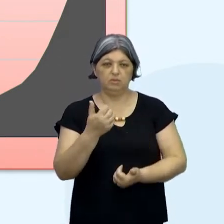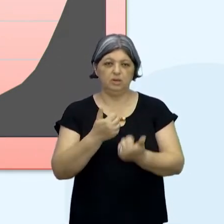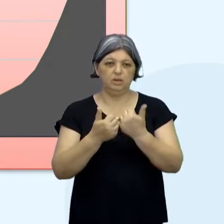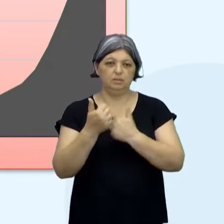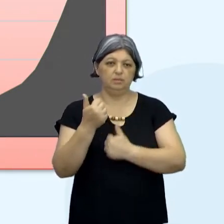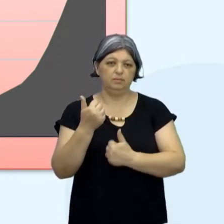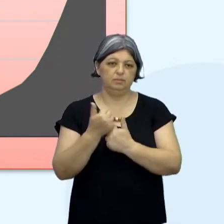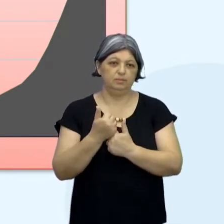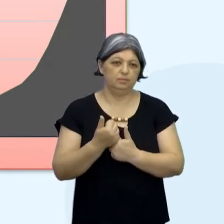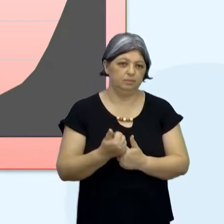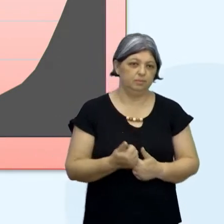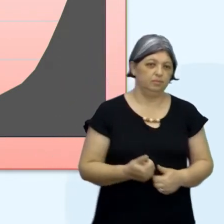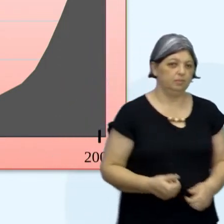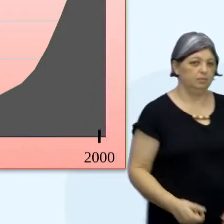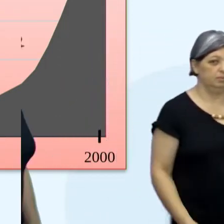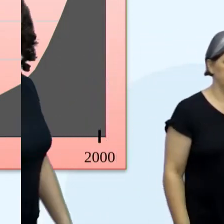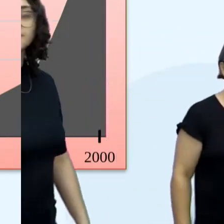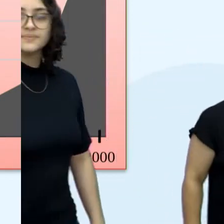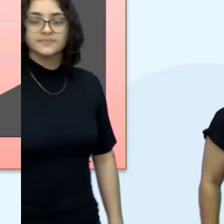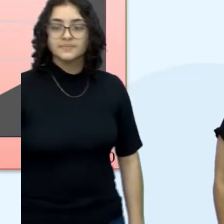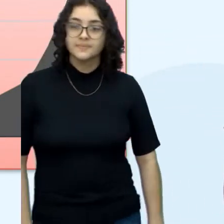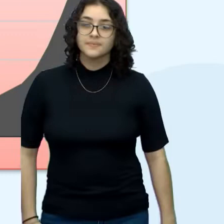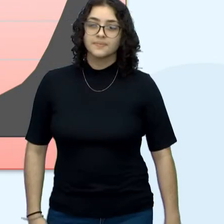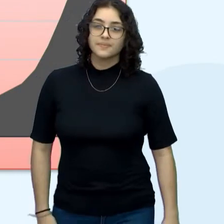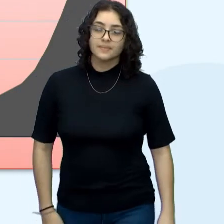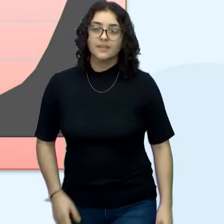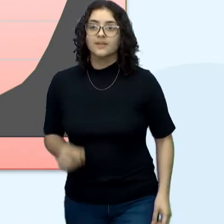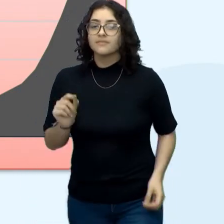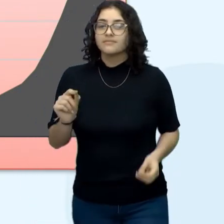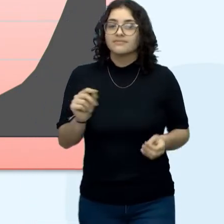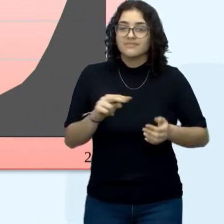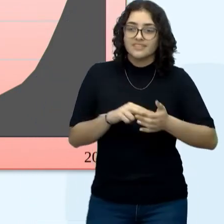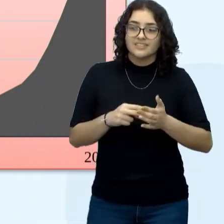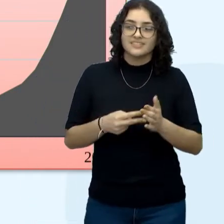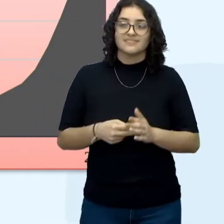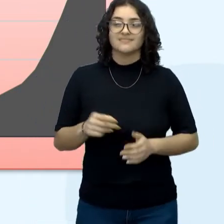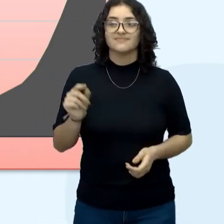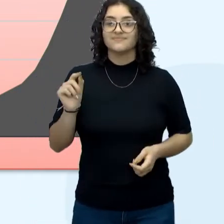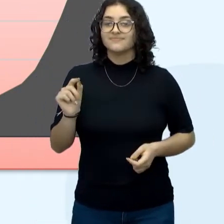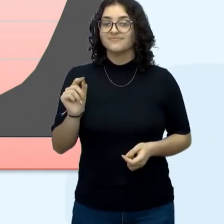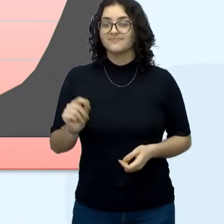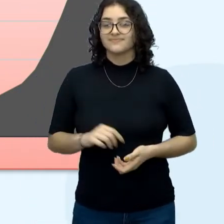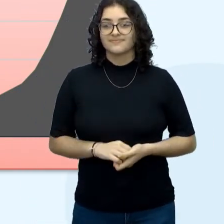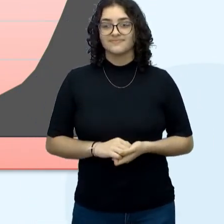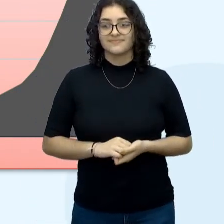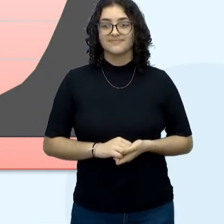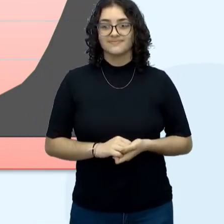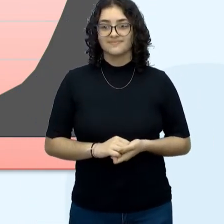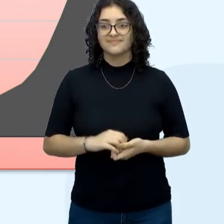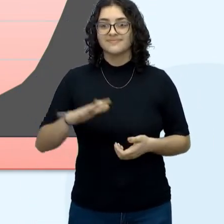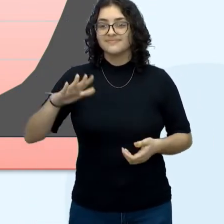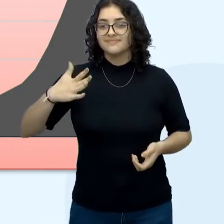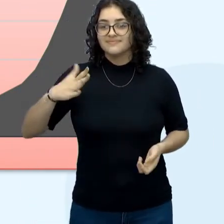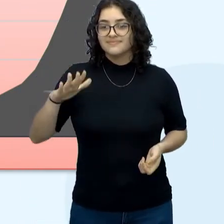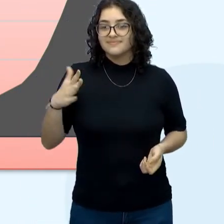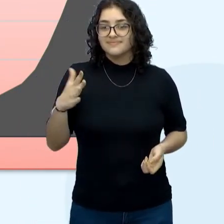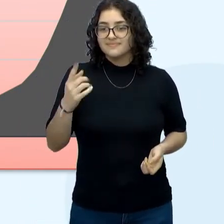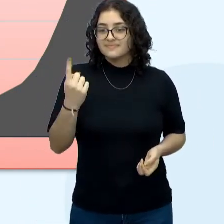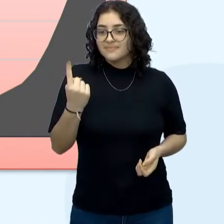dos dados da população mundial, né? Ou seja, até mais ou